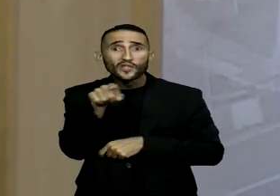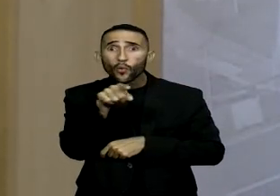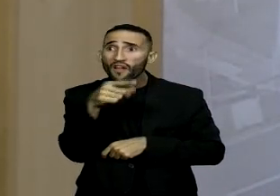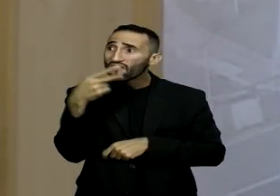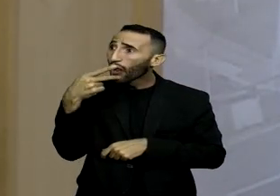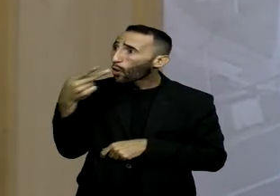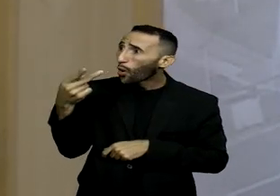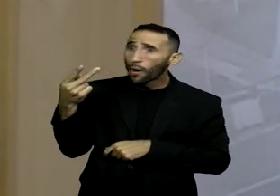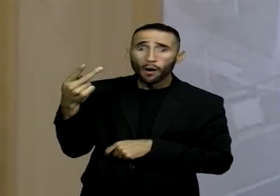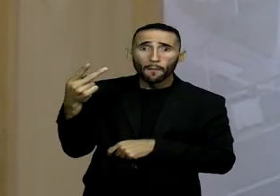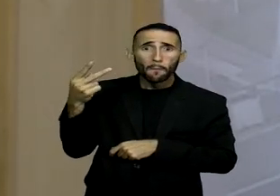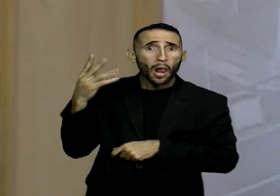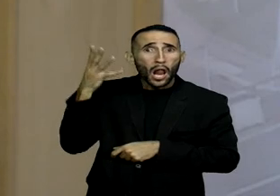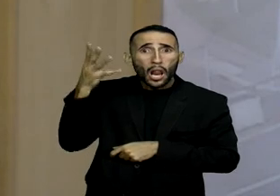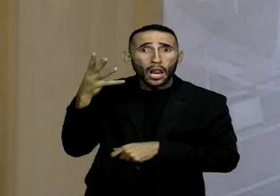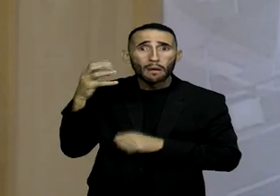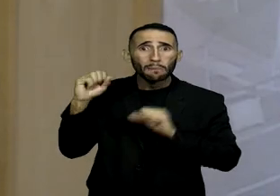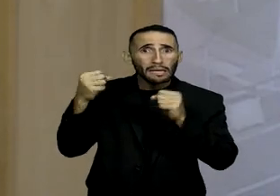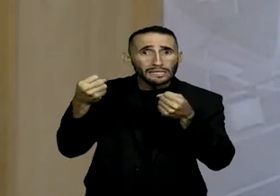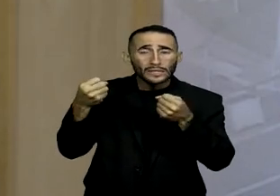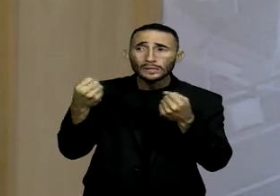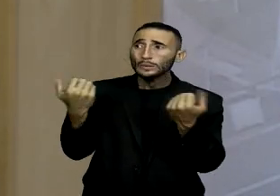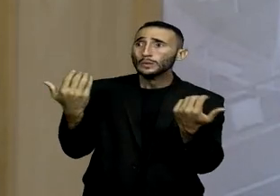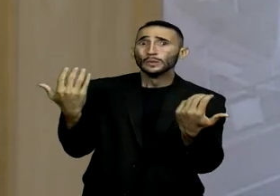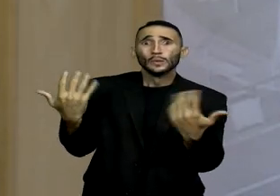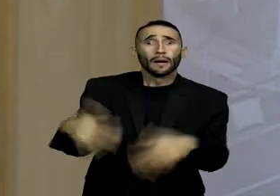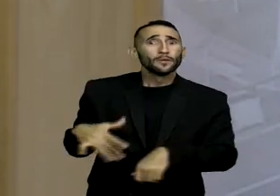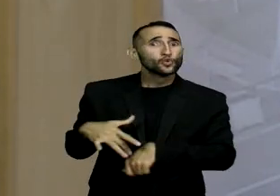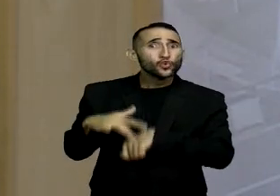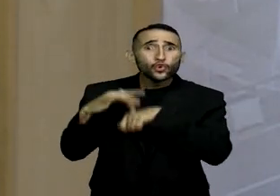É assim, a nossa sociedade está doente.